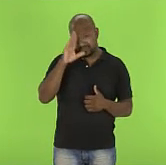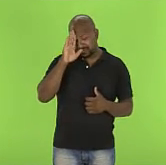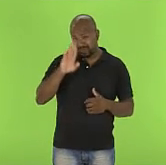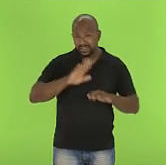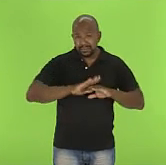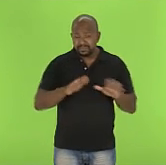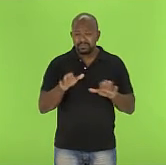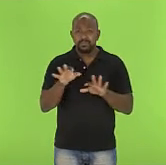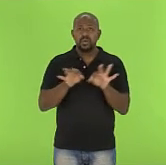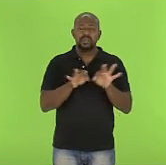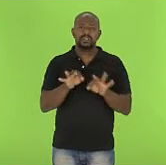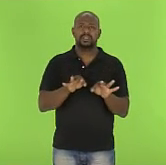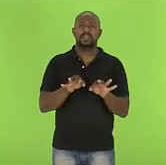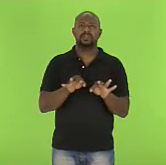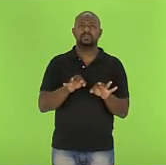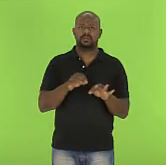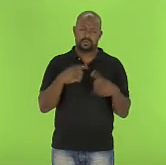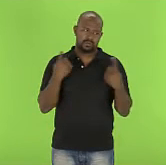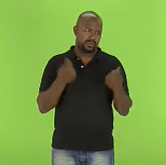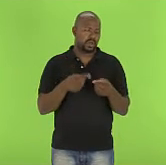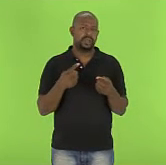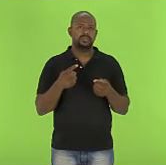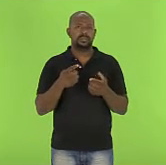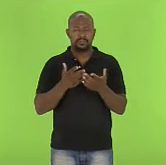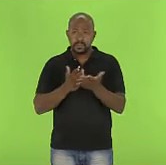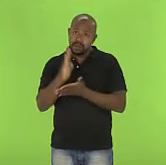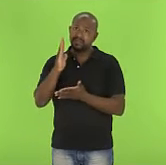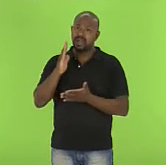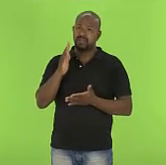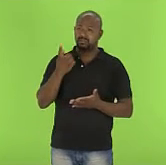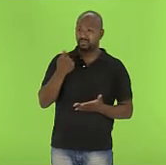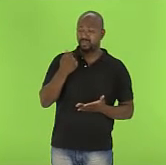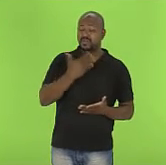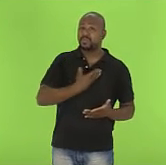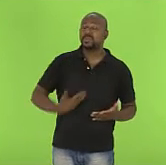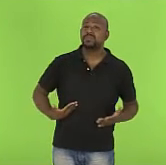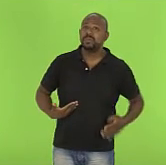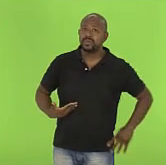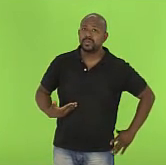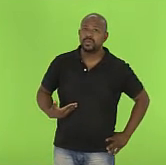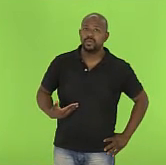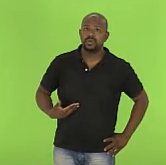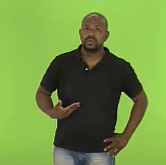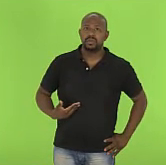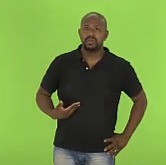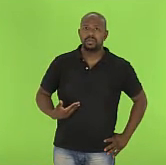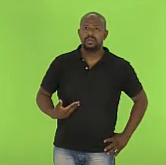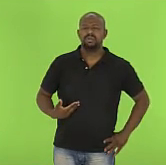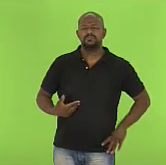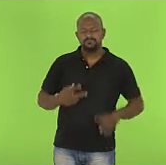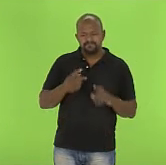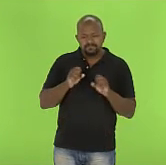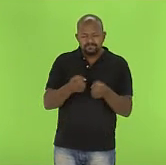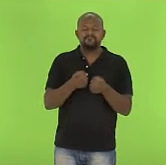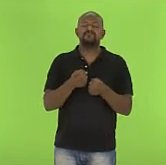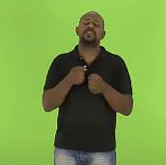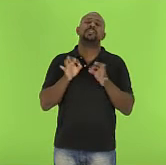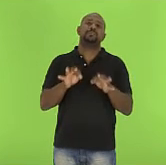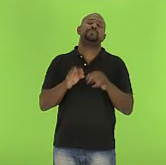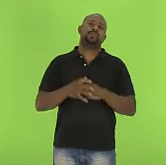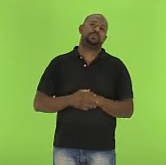E é fundamental um projeto como o nosso, aprovado com dinheiro público, prezar por